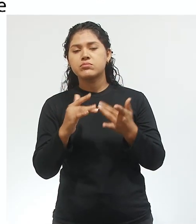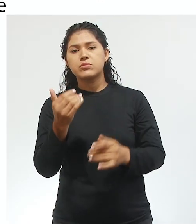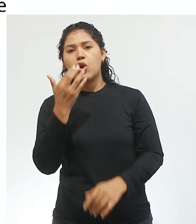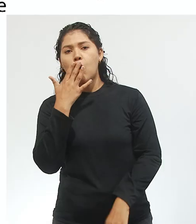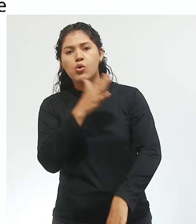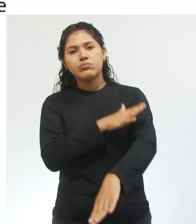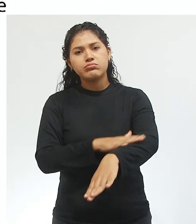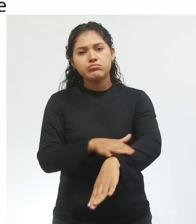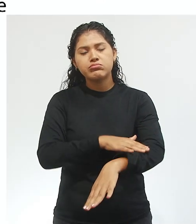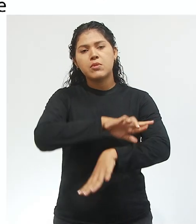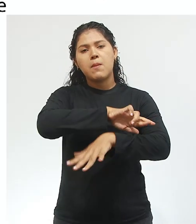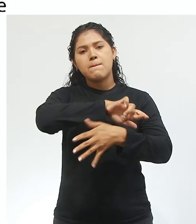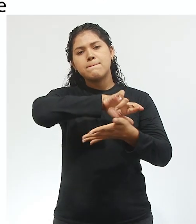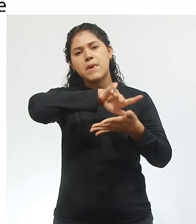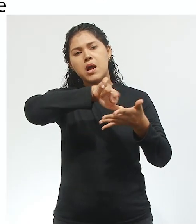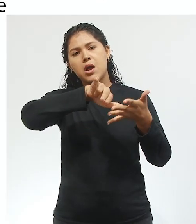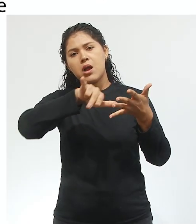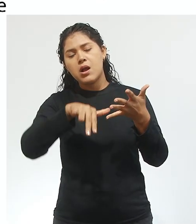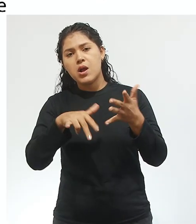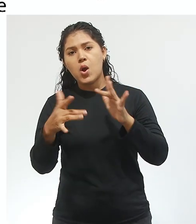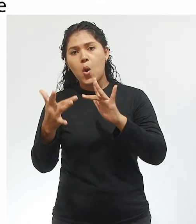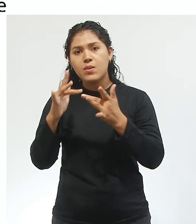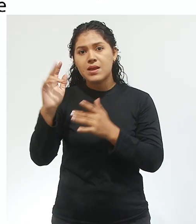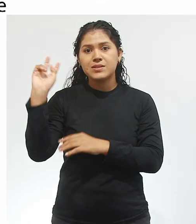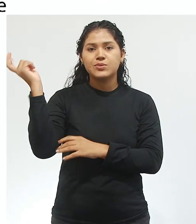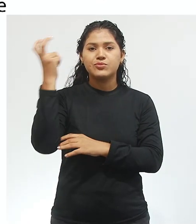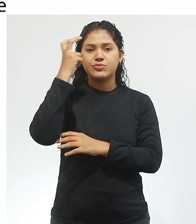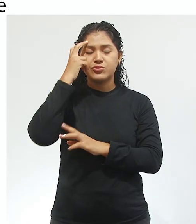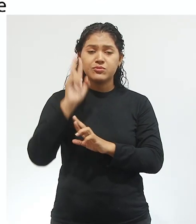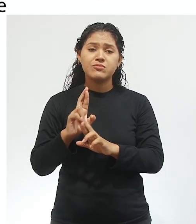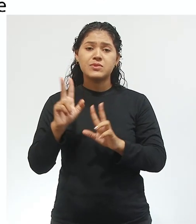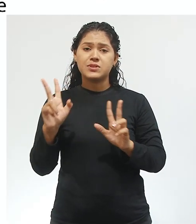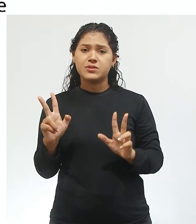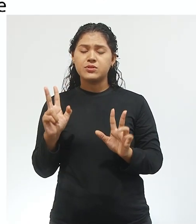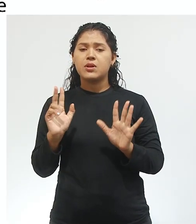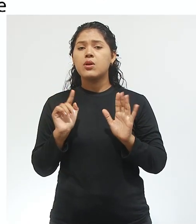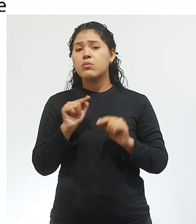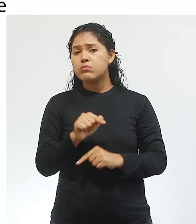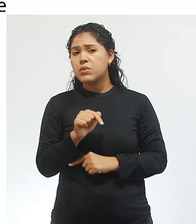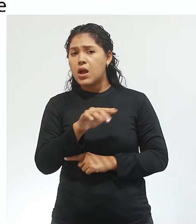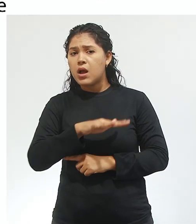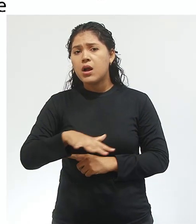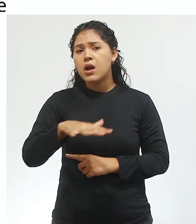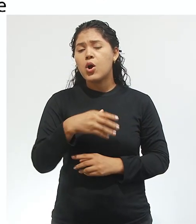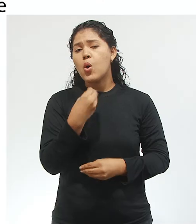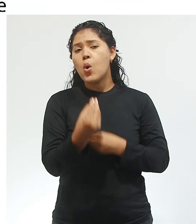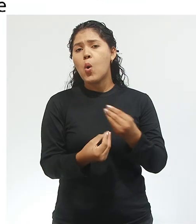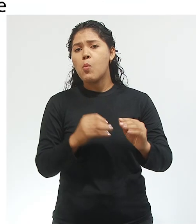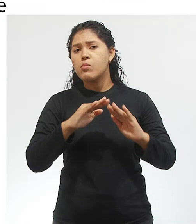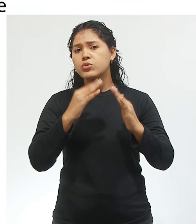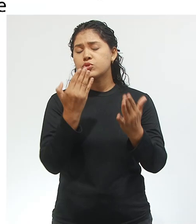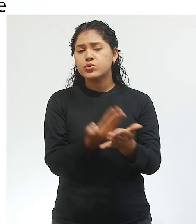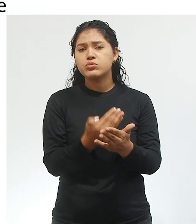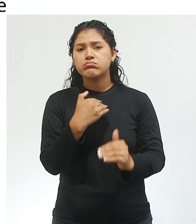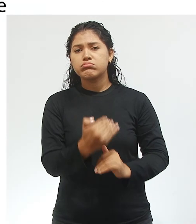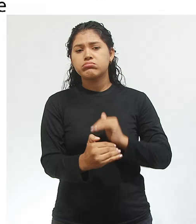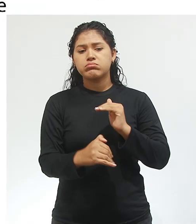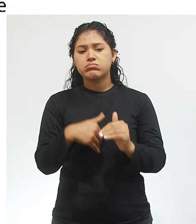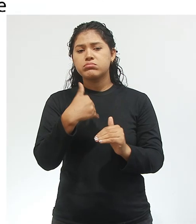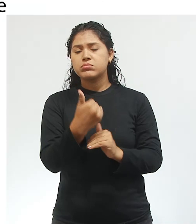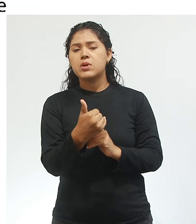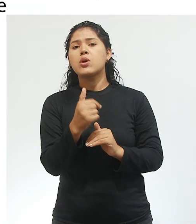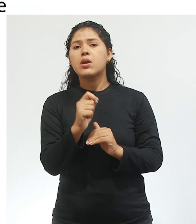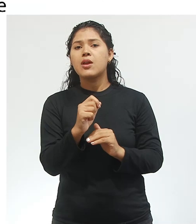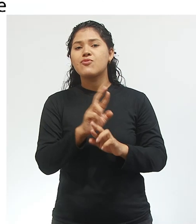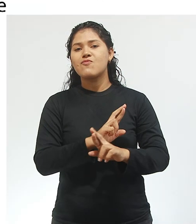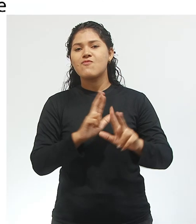entre diversidades de mundos e culturas. Como ela tem trabalhado as